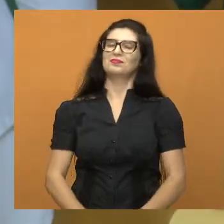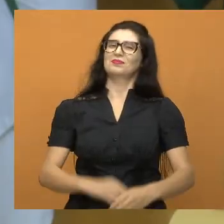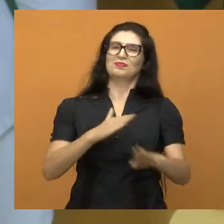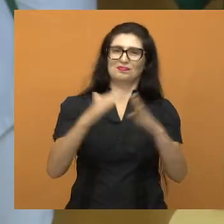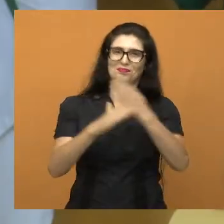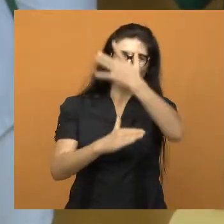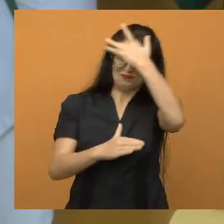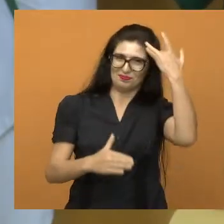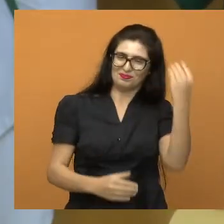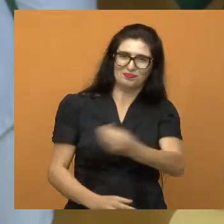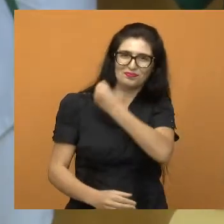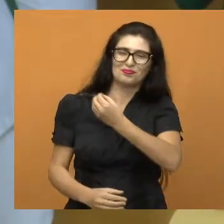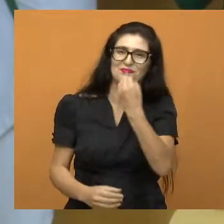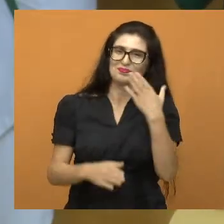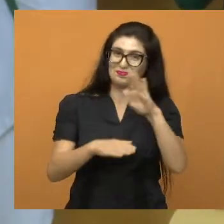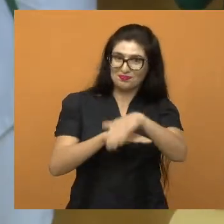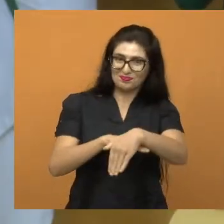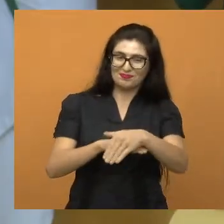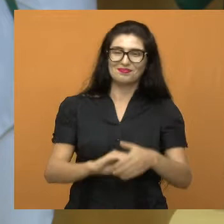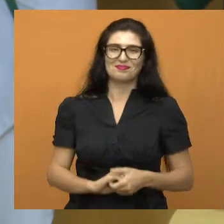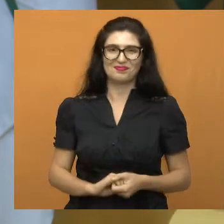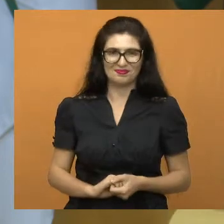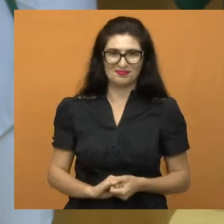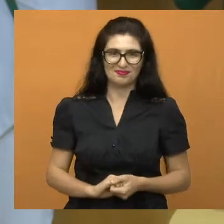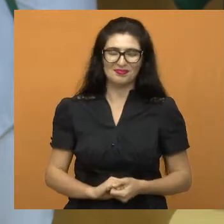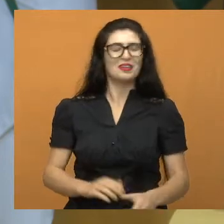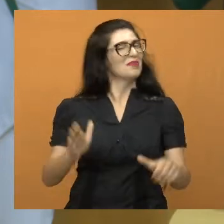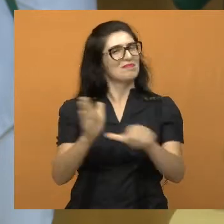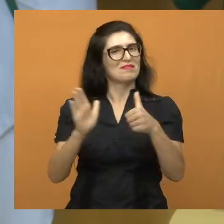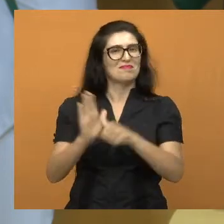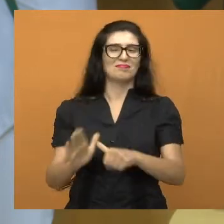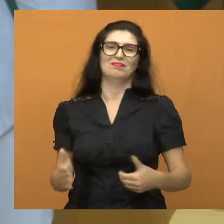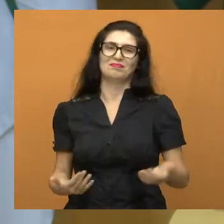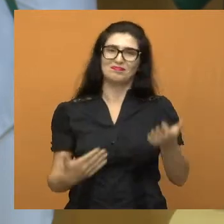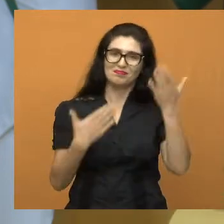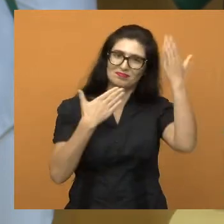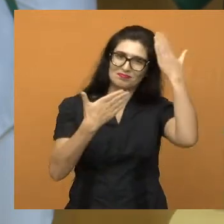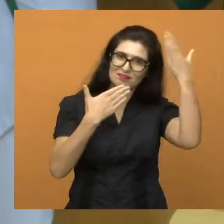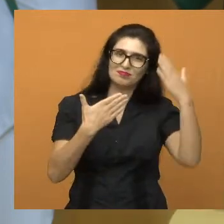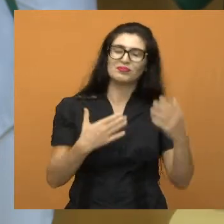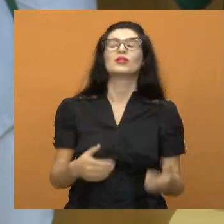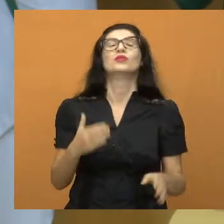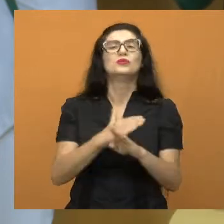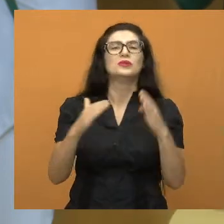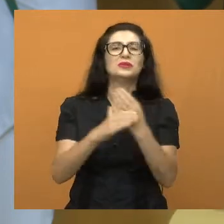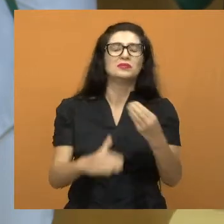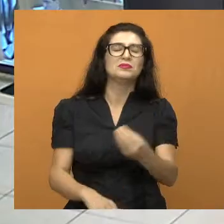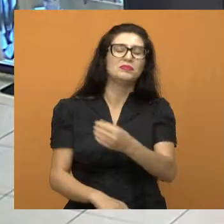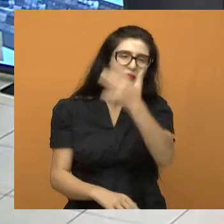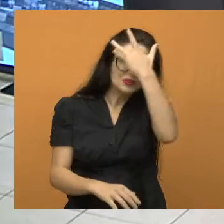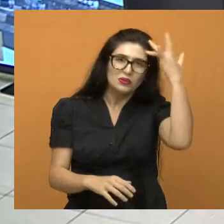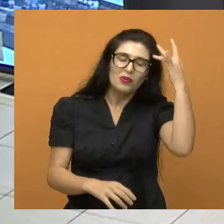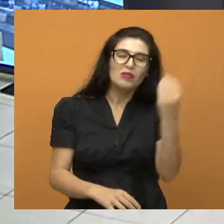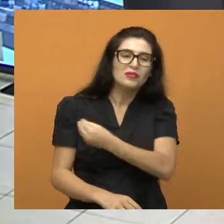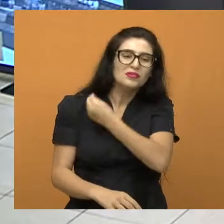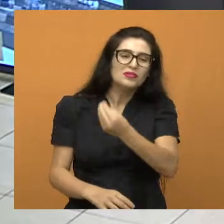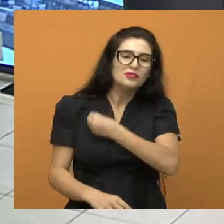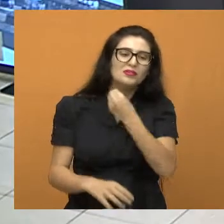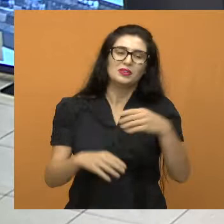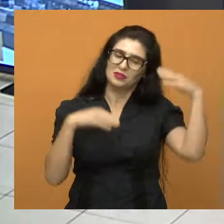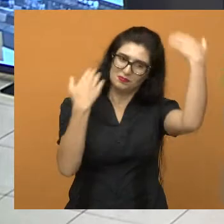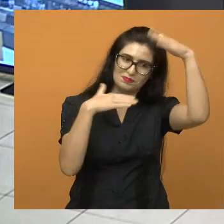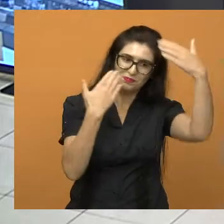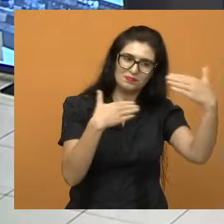Senhoras e senhores, boa noite. Primeiramente, agradecemos a presença de todos à sessão solene